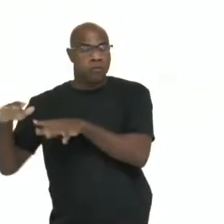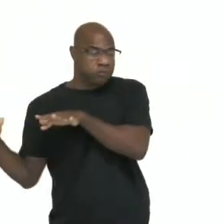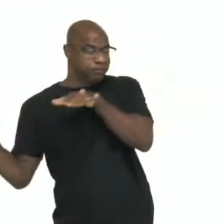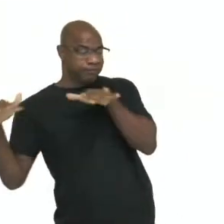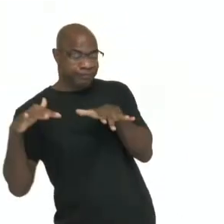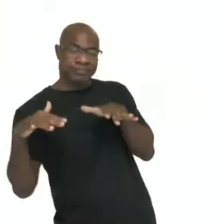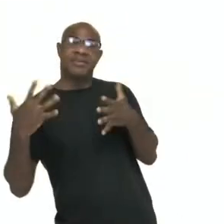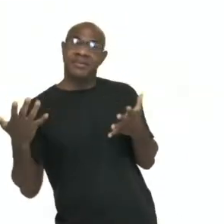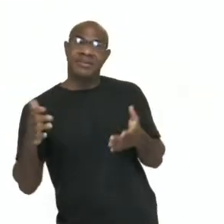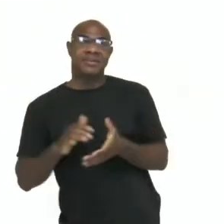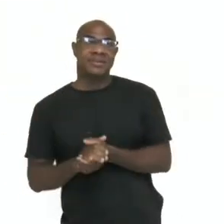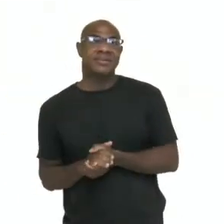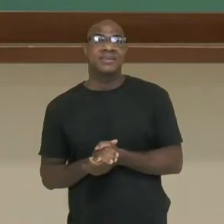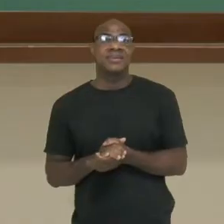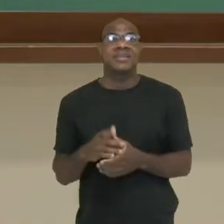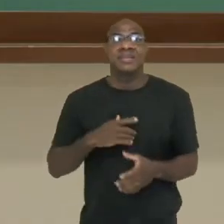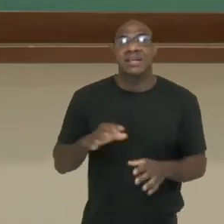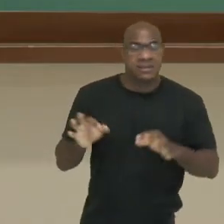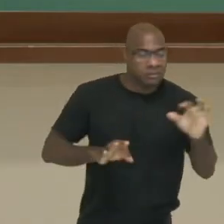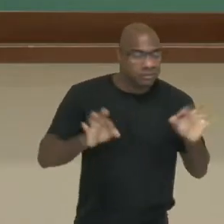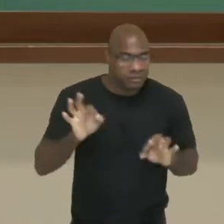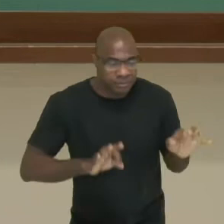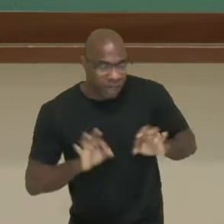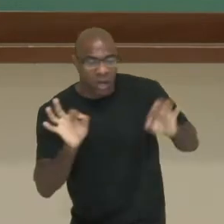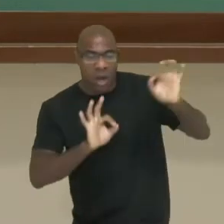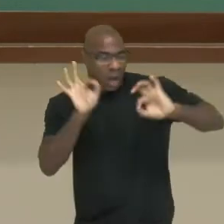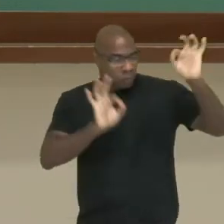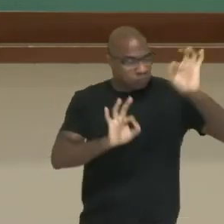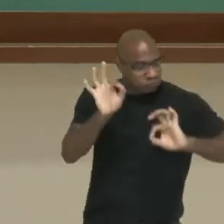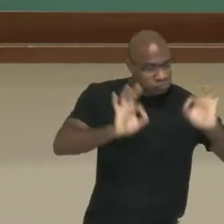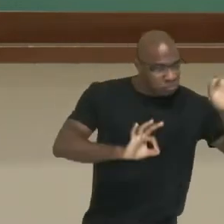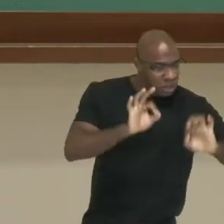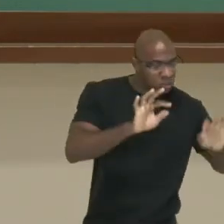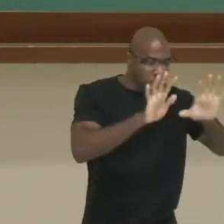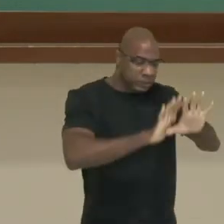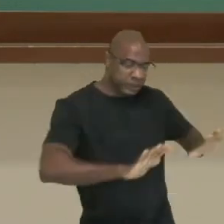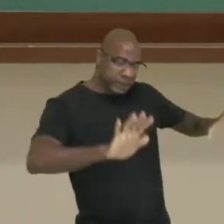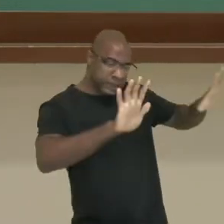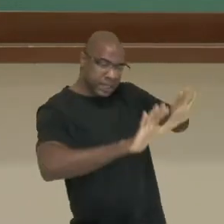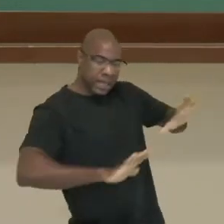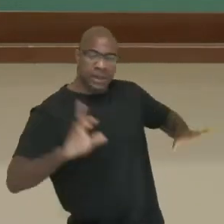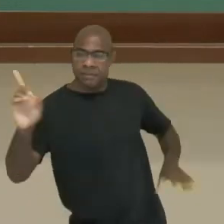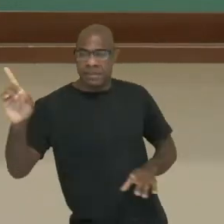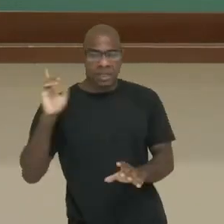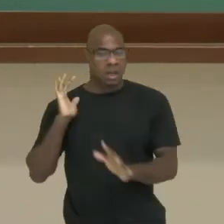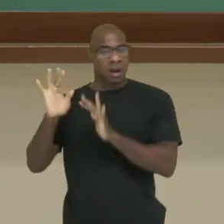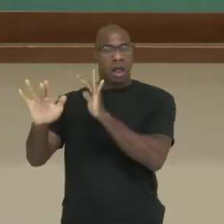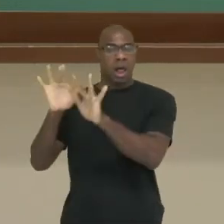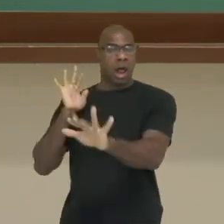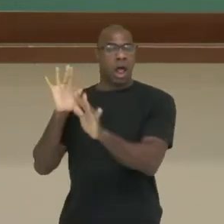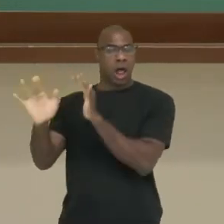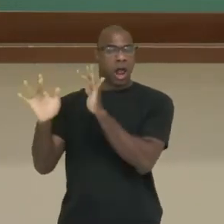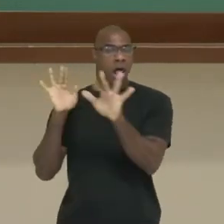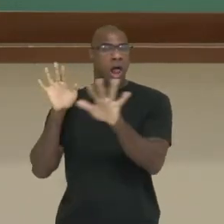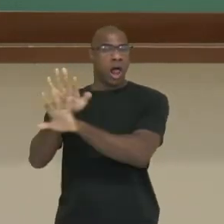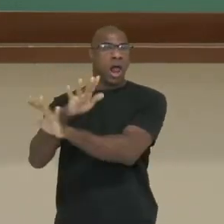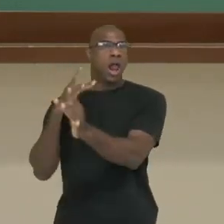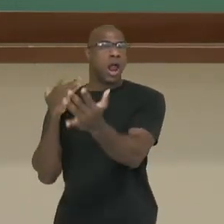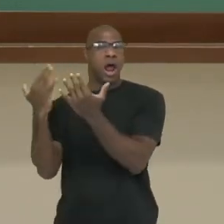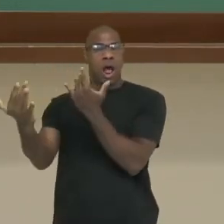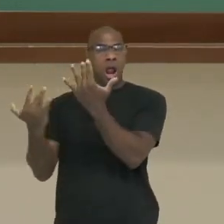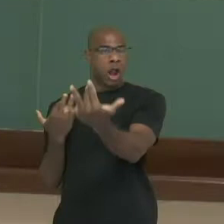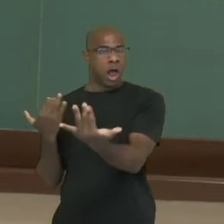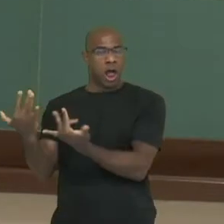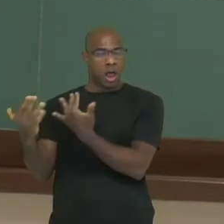teatro de rua desde a montagem, vendo ali a questão do cenário, né, tá passando, que traz aquela curiosidade até, né, ver